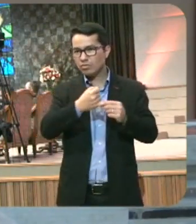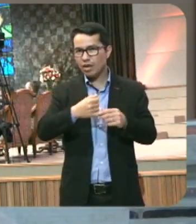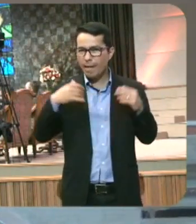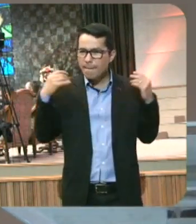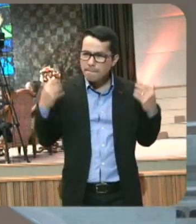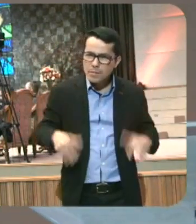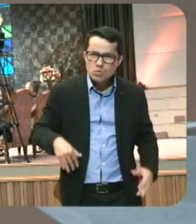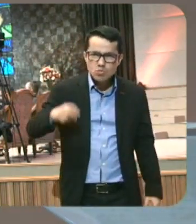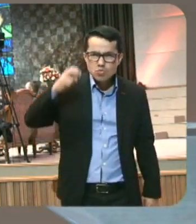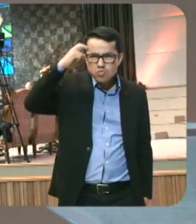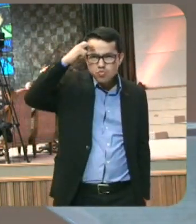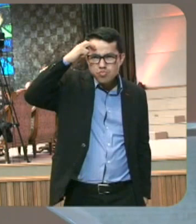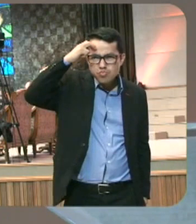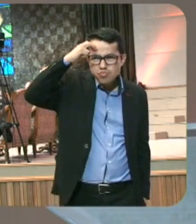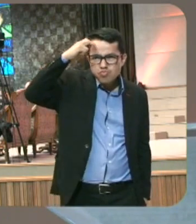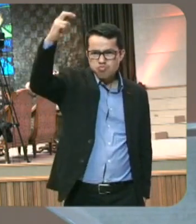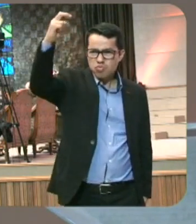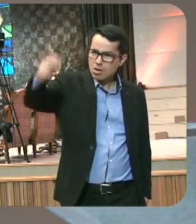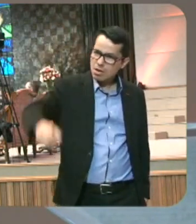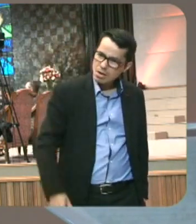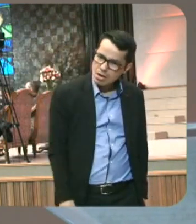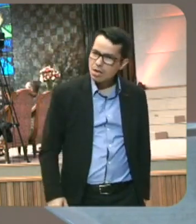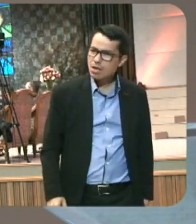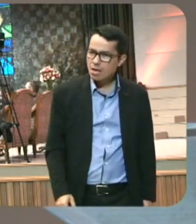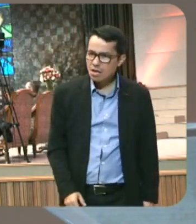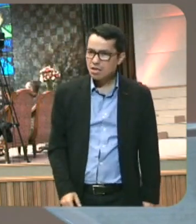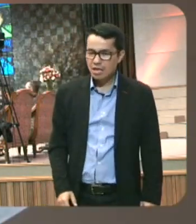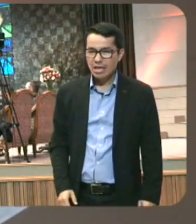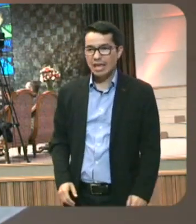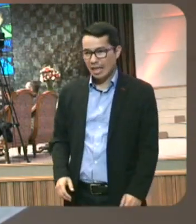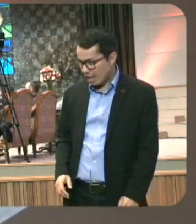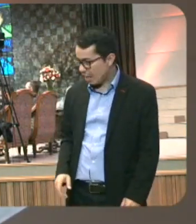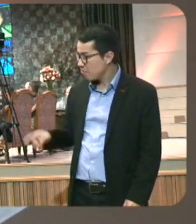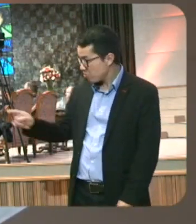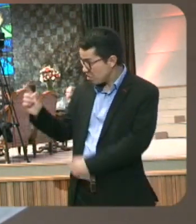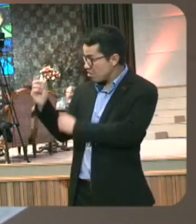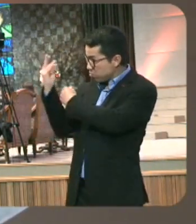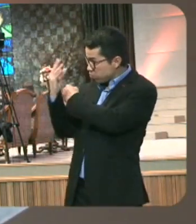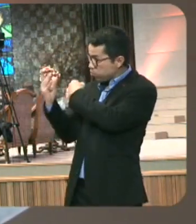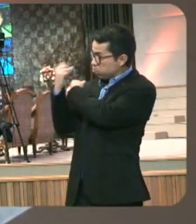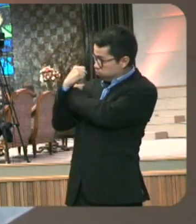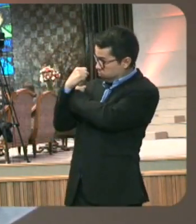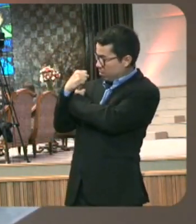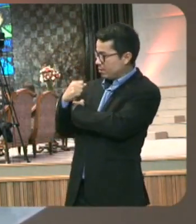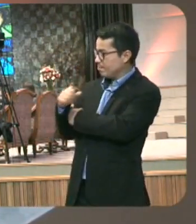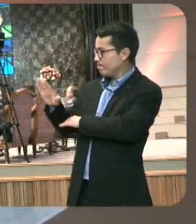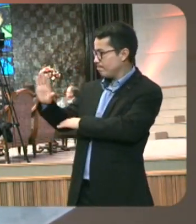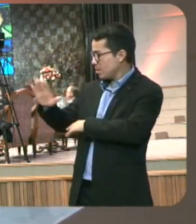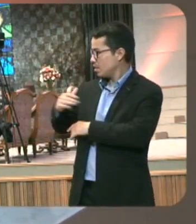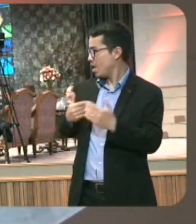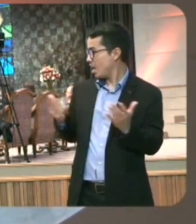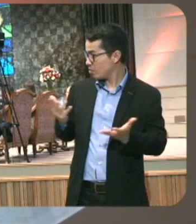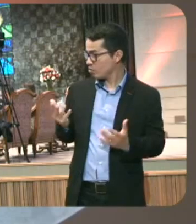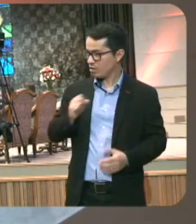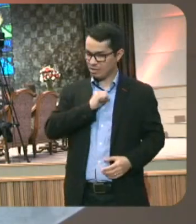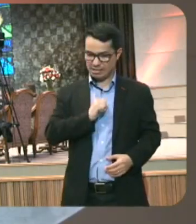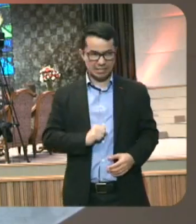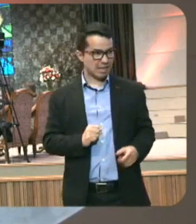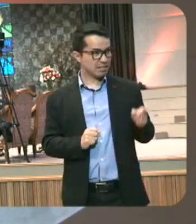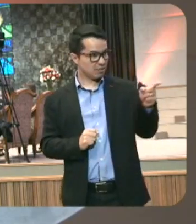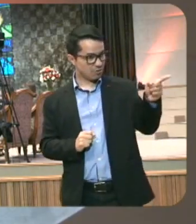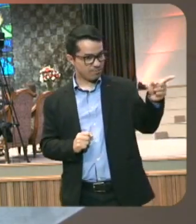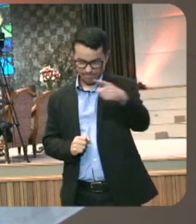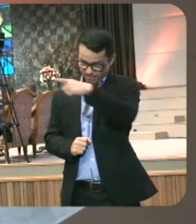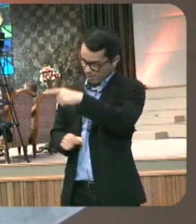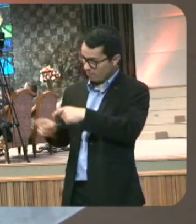usou a palavra de Deus dando uma missão, mas dando uma missão também espiritual. A água e a lenha dos